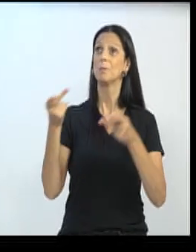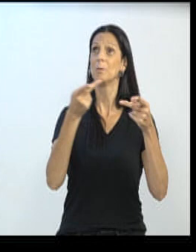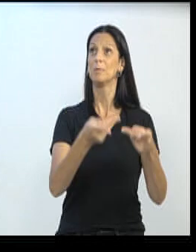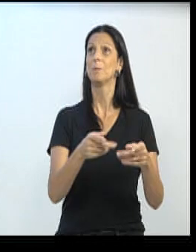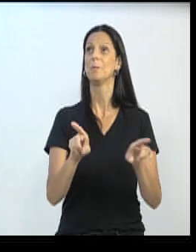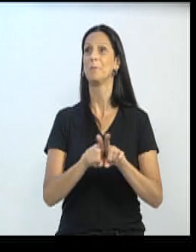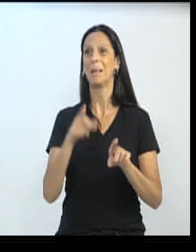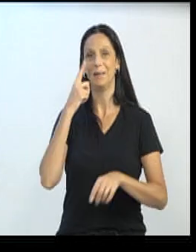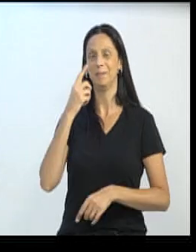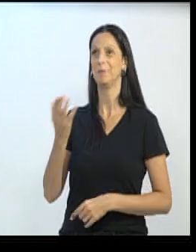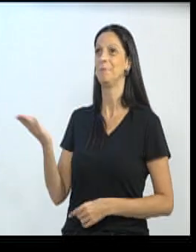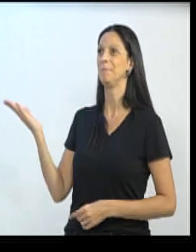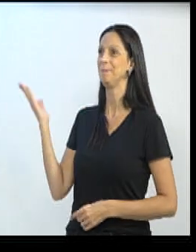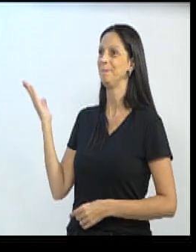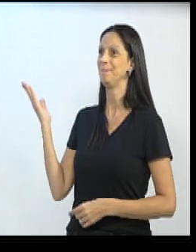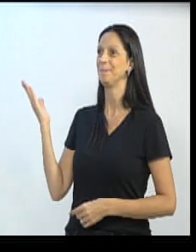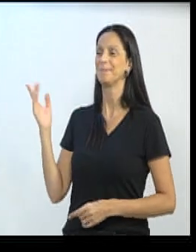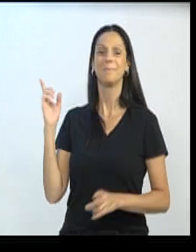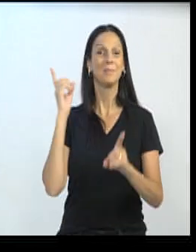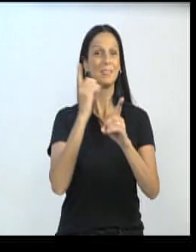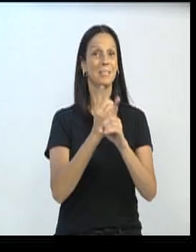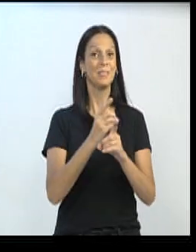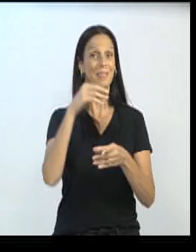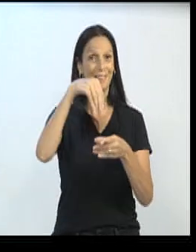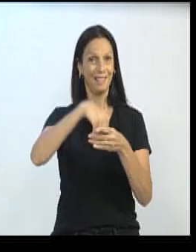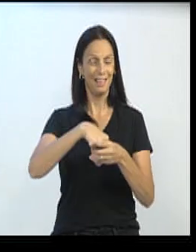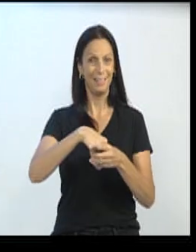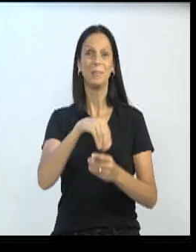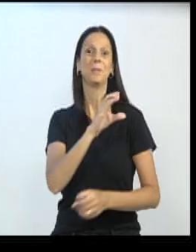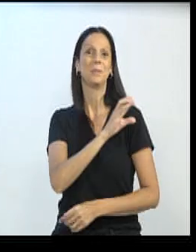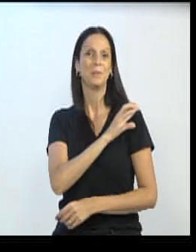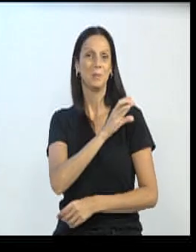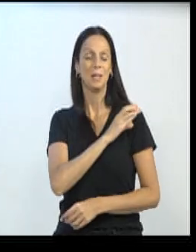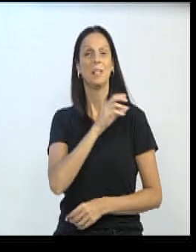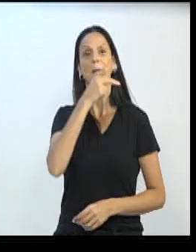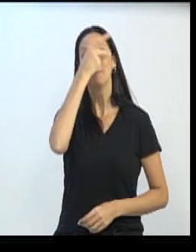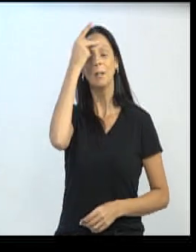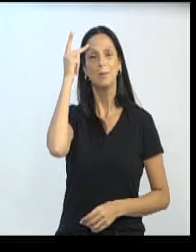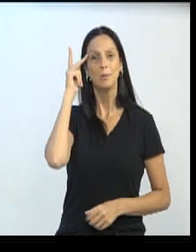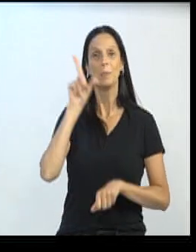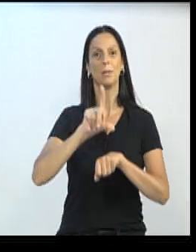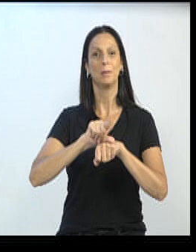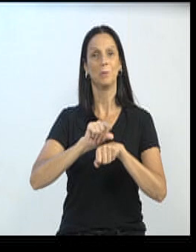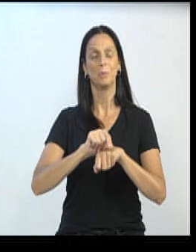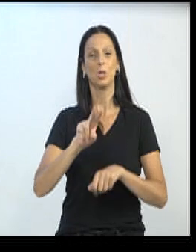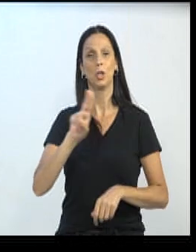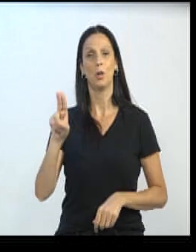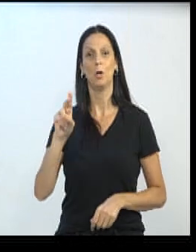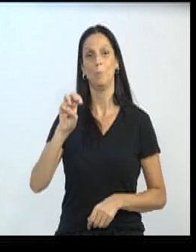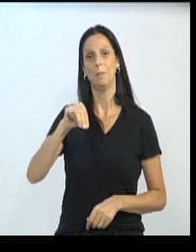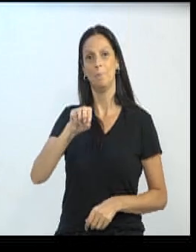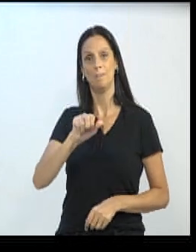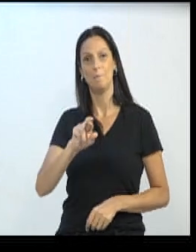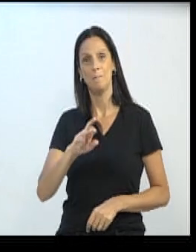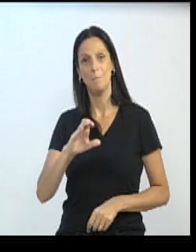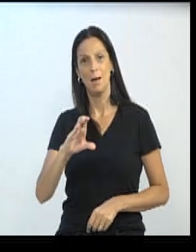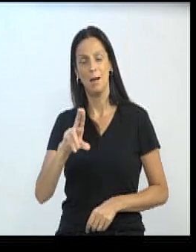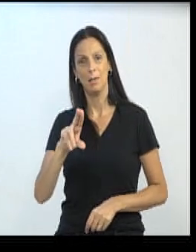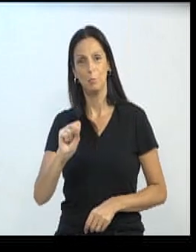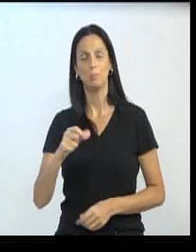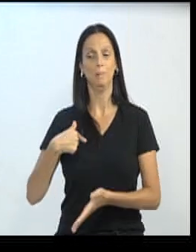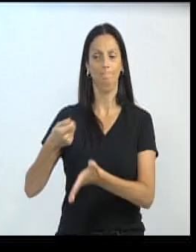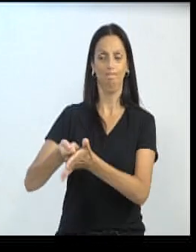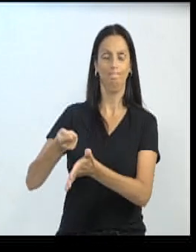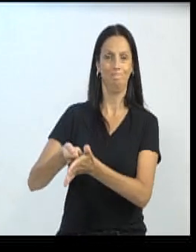ali então encontramos nesses aí inclusive o pessoal da Semed Marcos aproveitamos lá para fazer as devidas cobranças Você